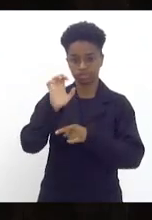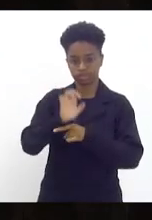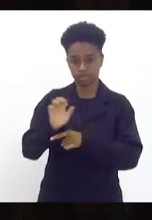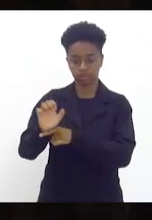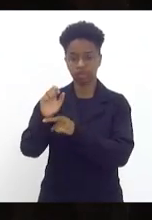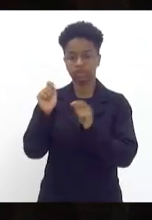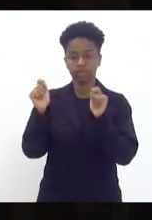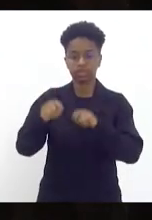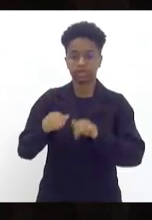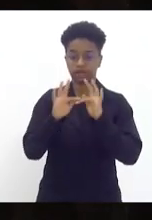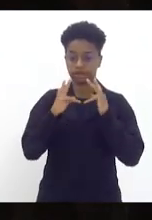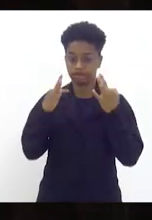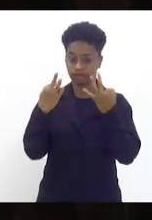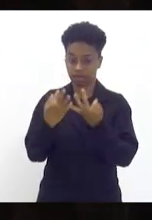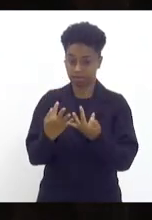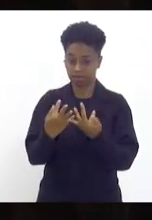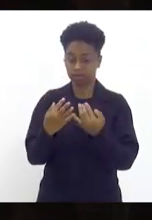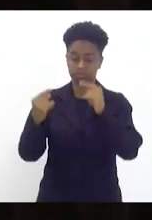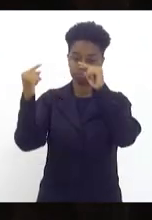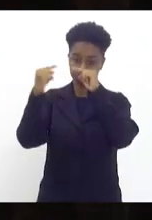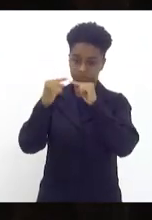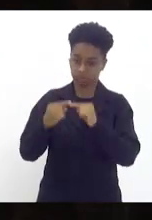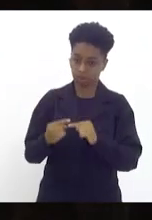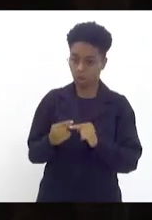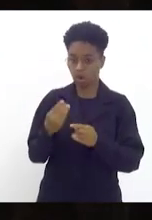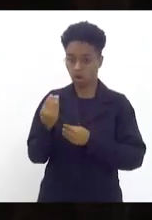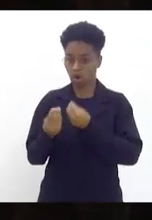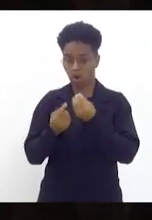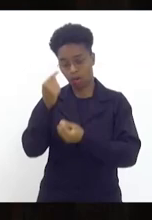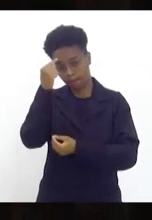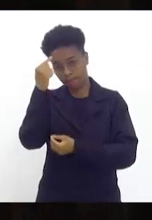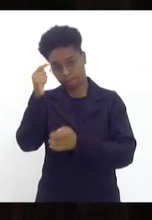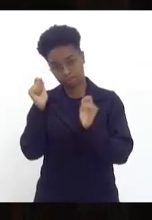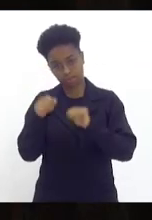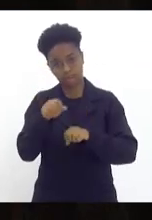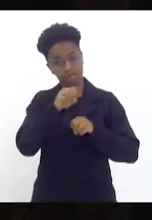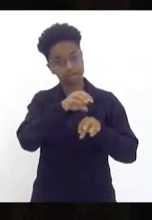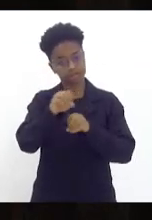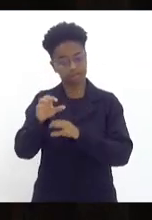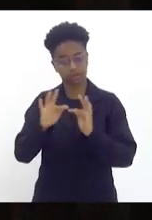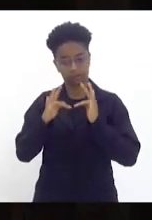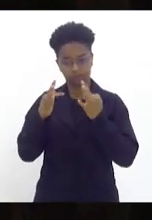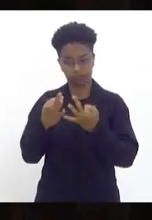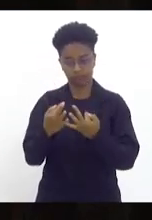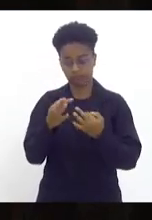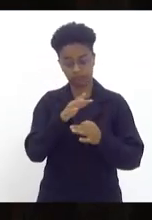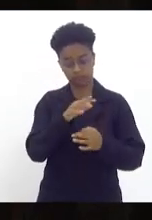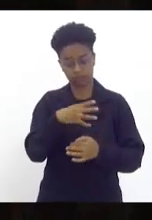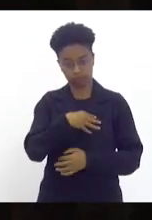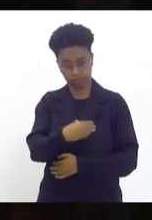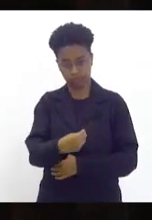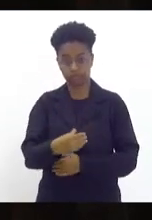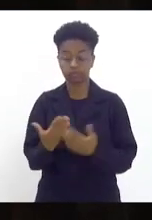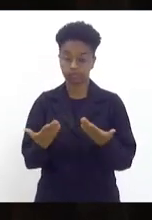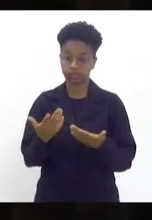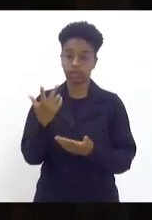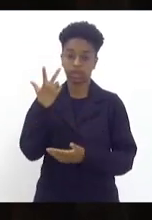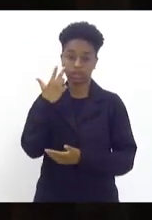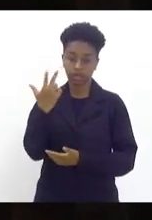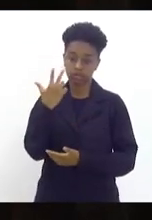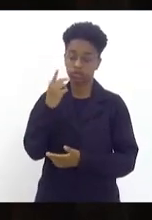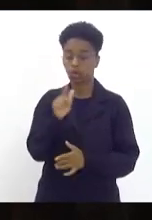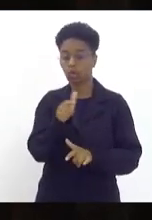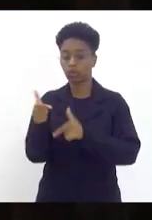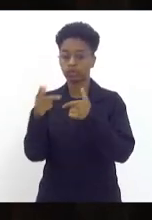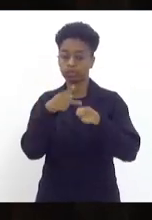pais, segundo a sua própria convicção, né, possam educar seus filhos. Né? E isso é comum em alguns outros